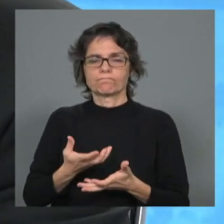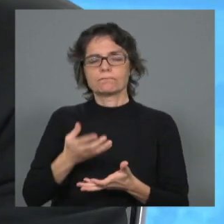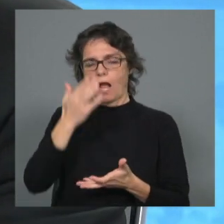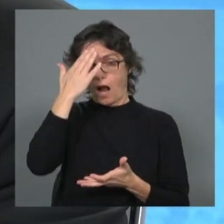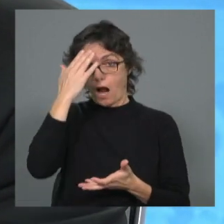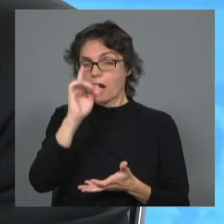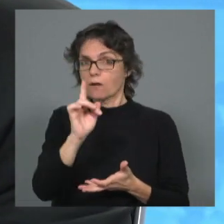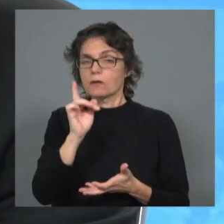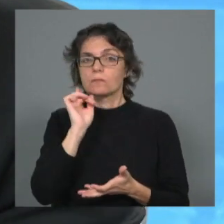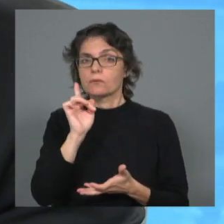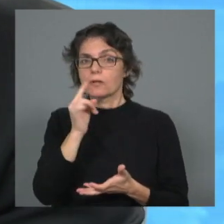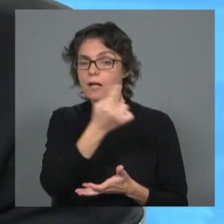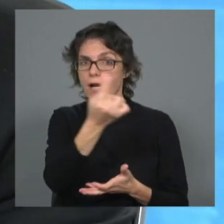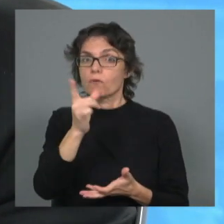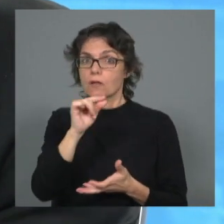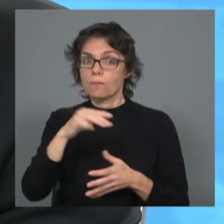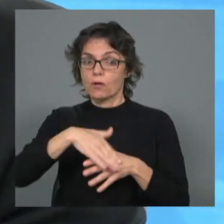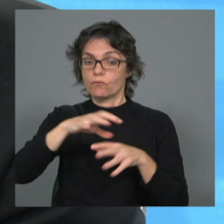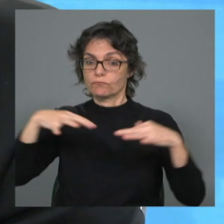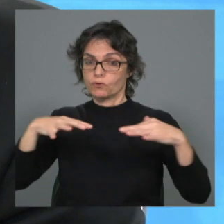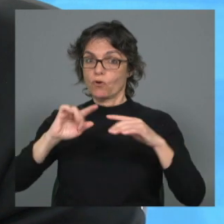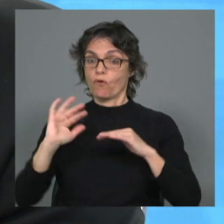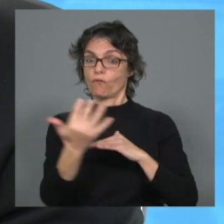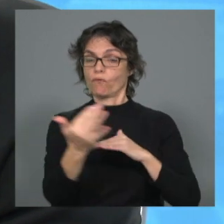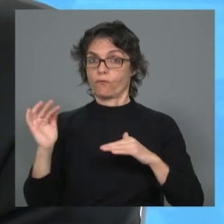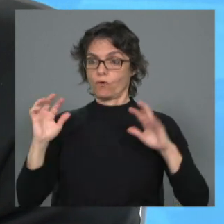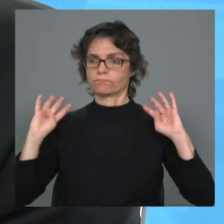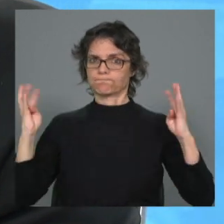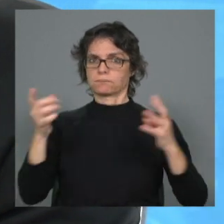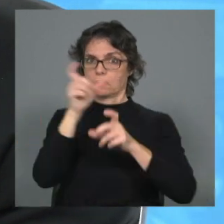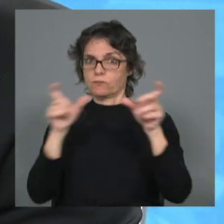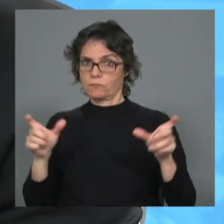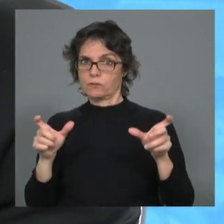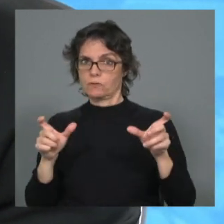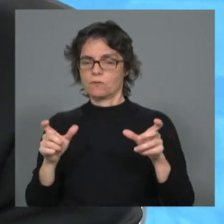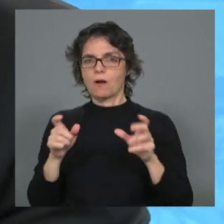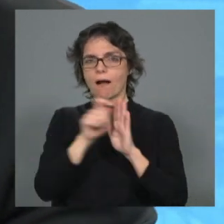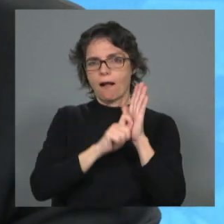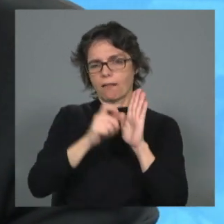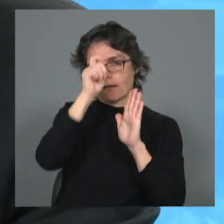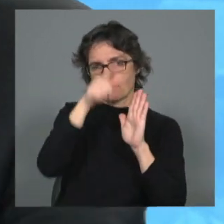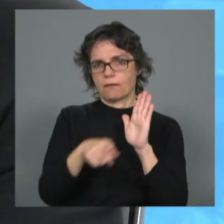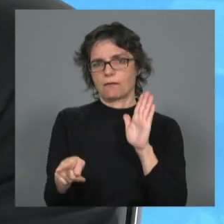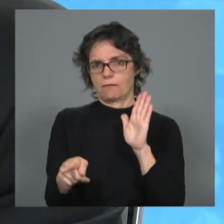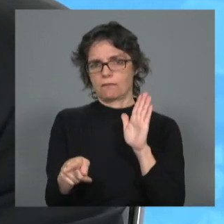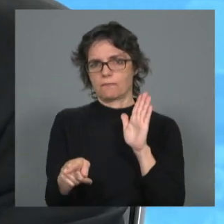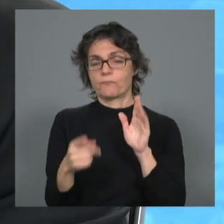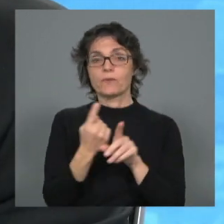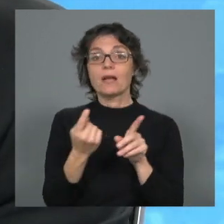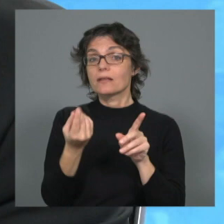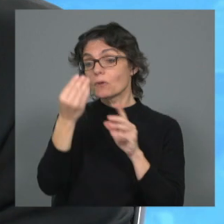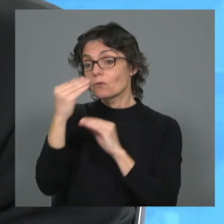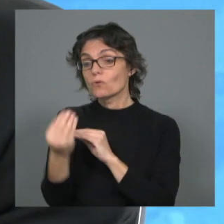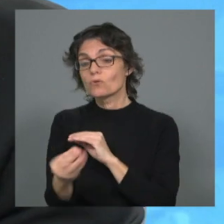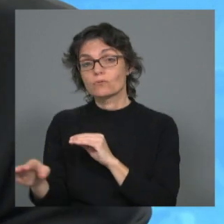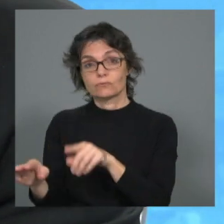dimensão da ética valorativa, na prevenção, na educação dos mais novos, de uma geração mais nova, para que esta gente, quando chega às bancadas,